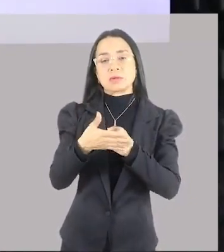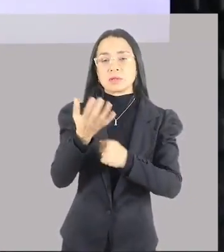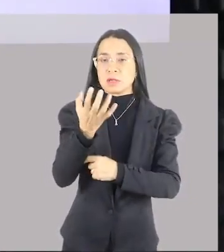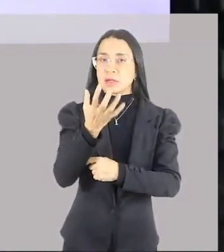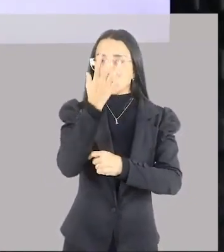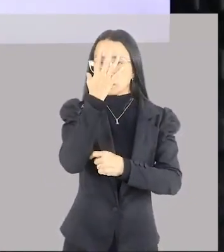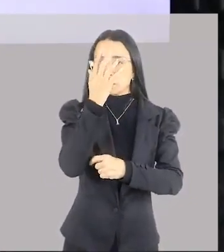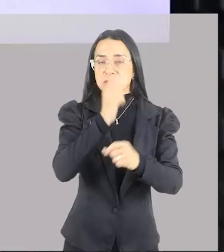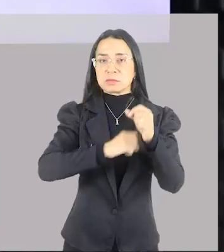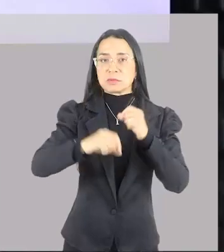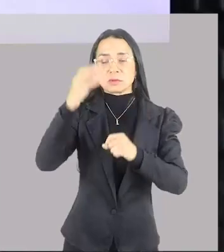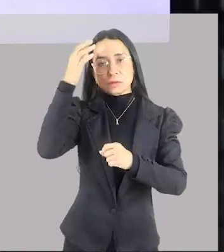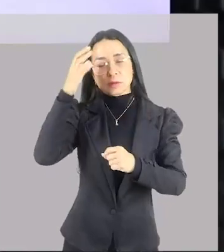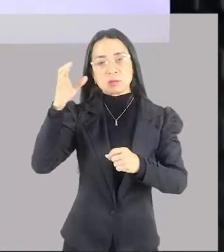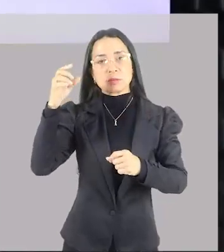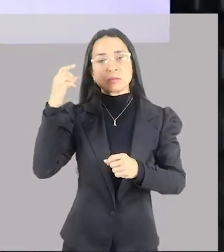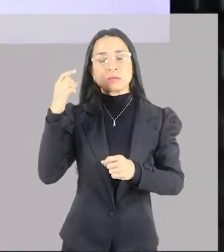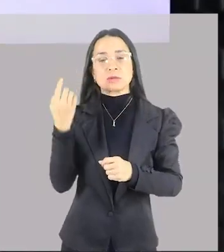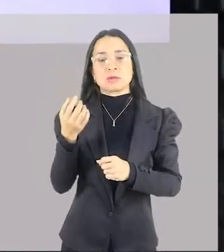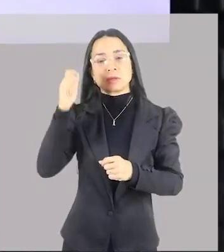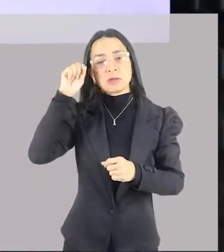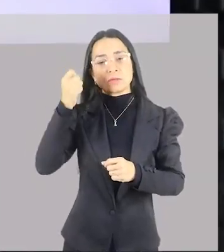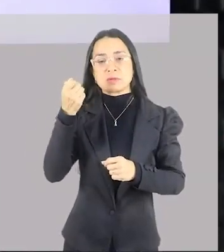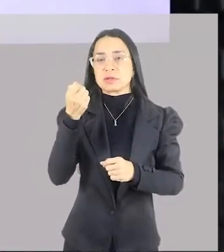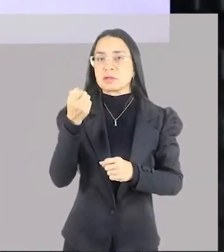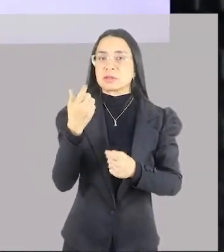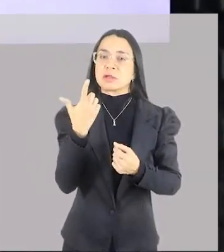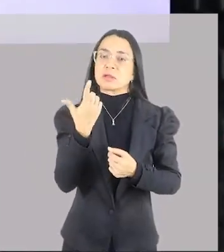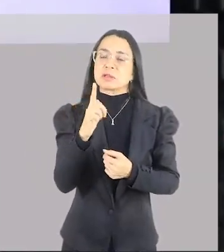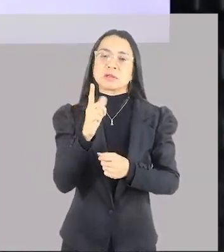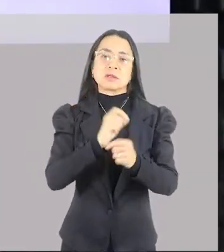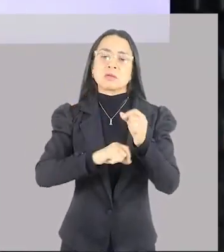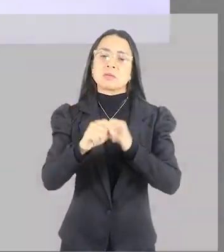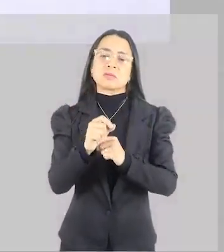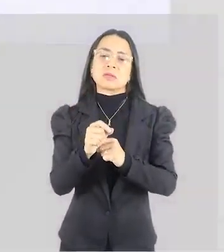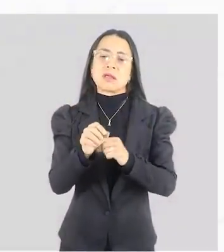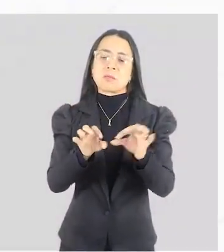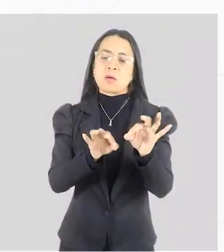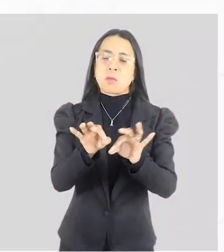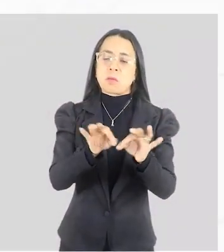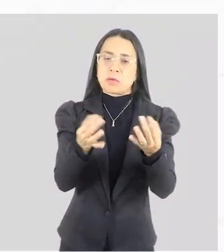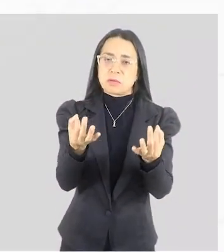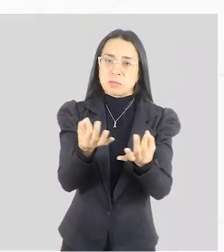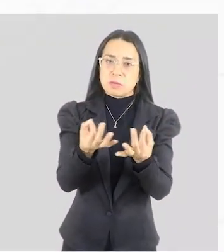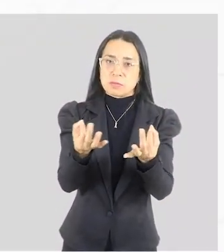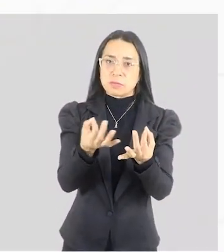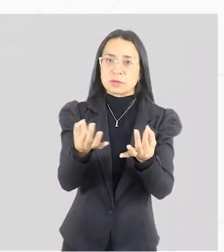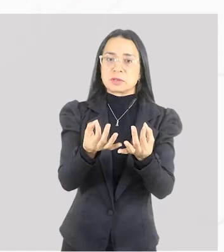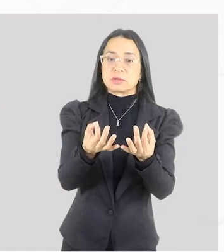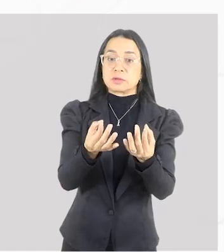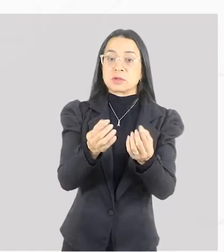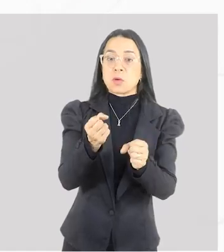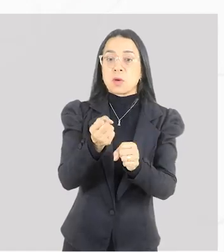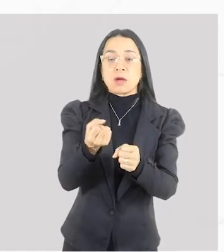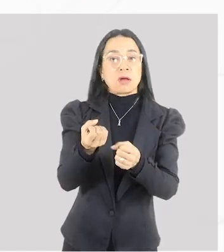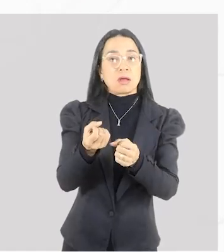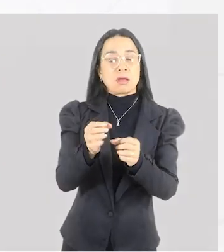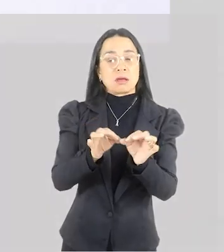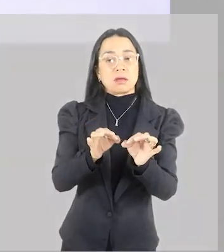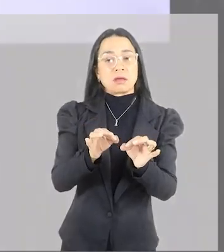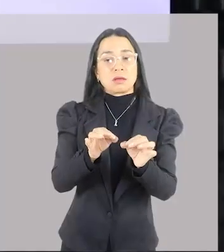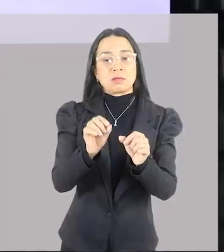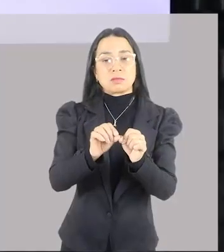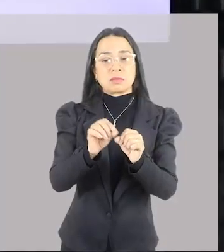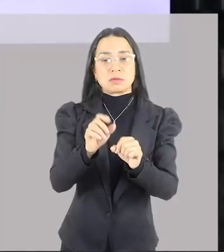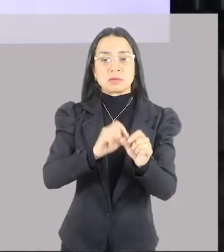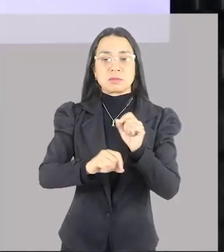principalmente na cultura africana, elas não têm uma sofisticação nas suas construções, tá? Aí teríamos aí sintetização